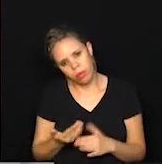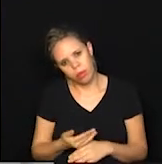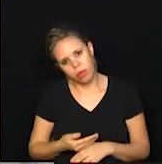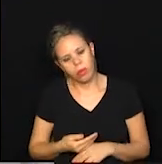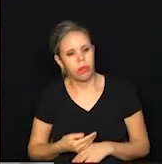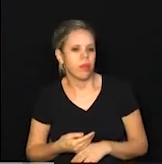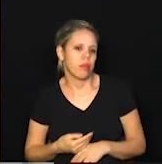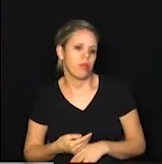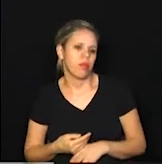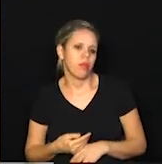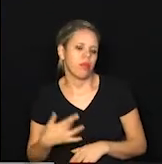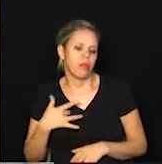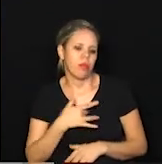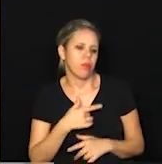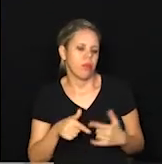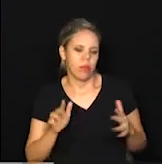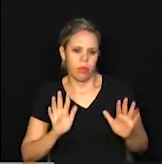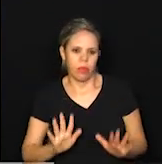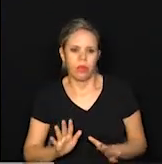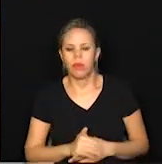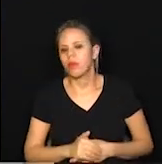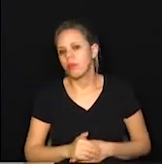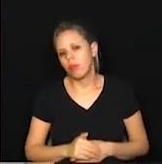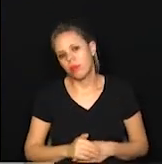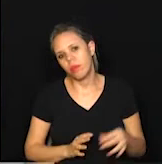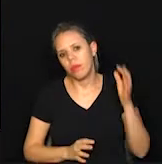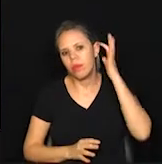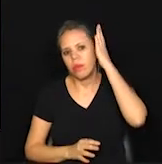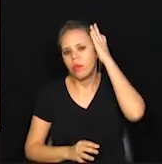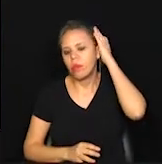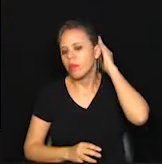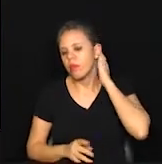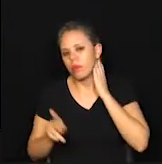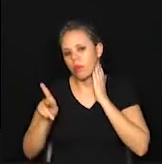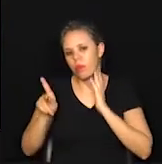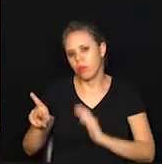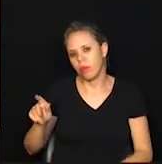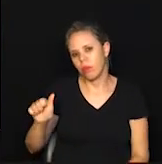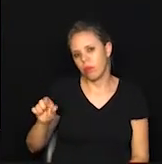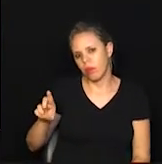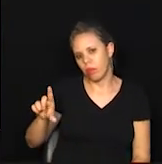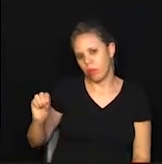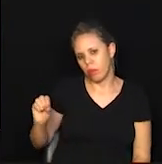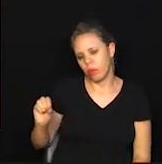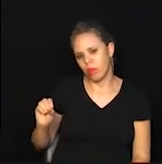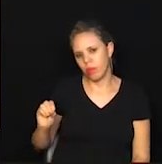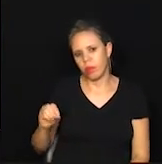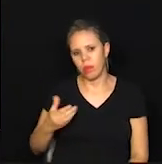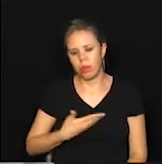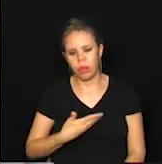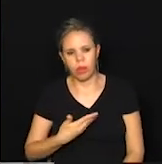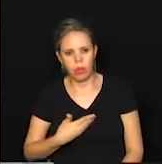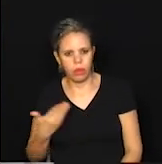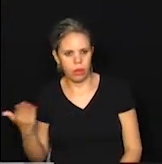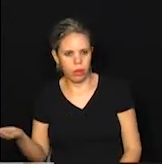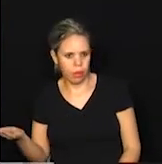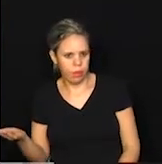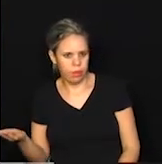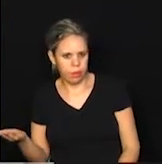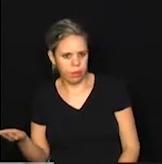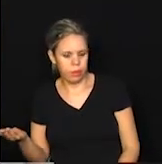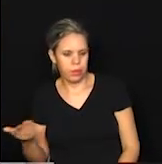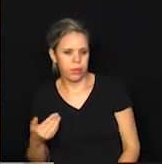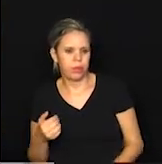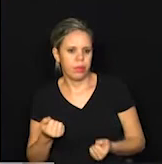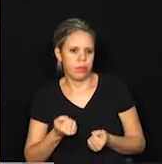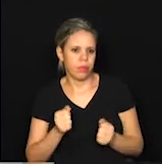tratamento de saúde, o Paulo Sabione, Periquito, meu amigo, colaborador